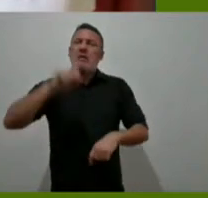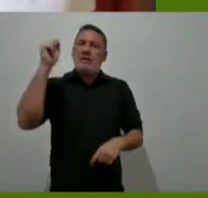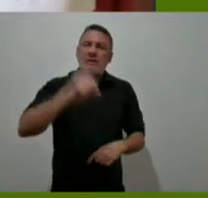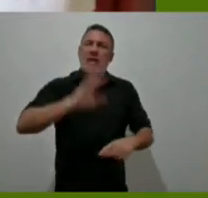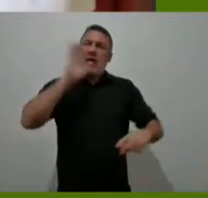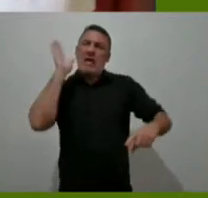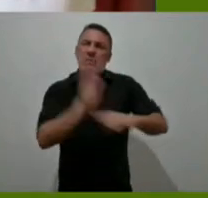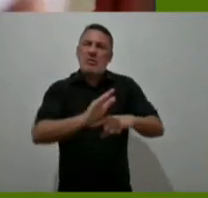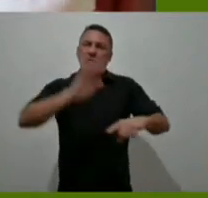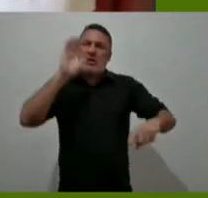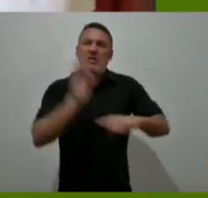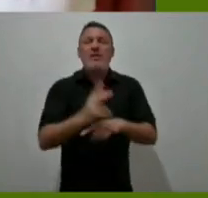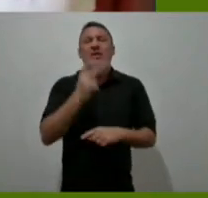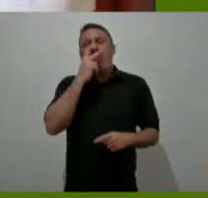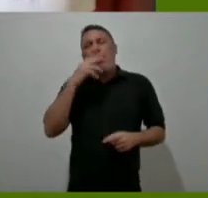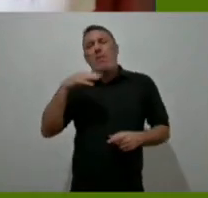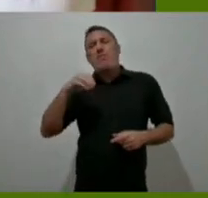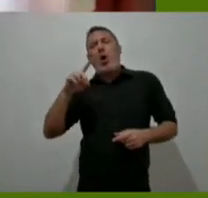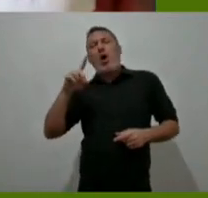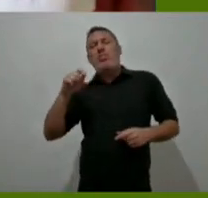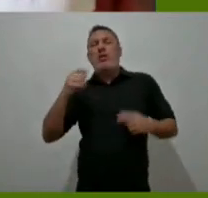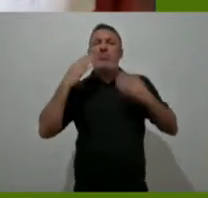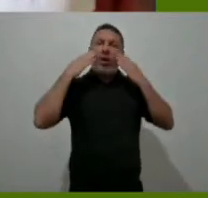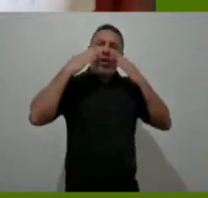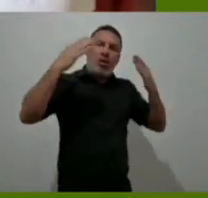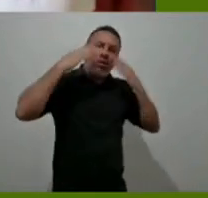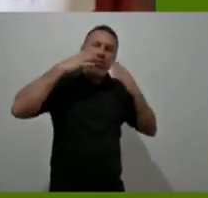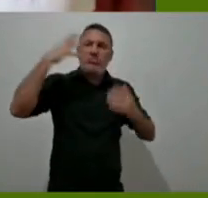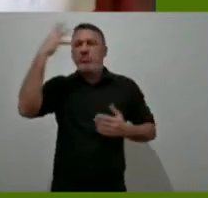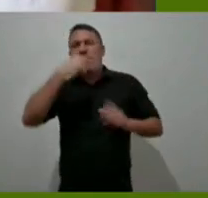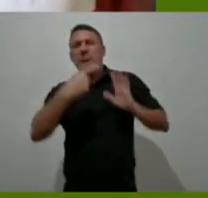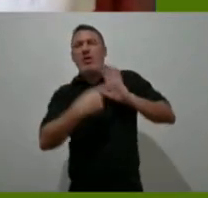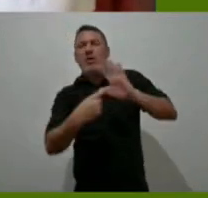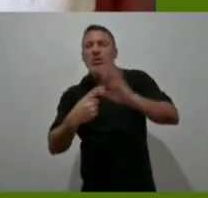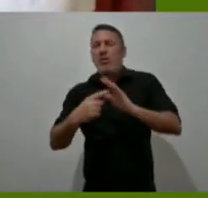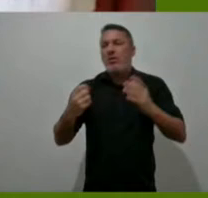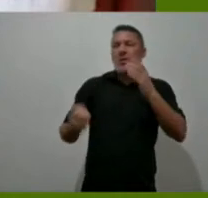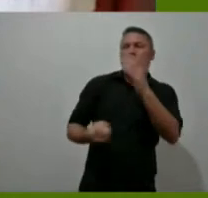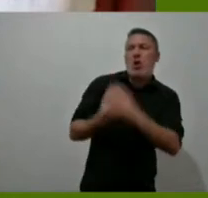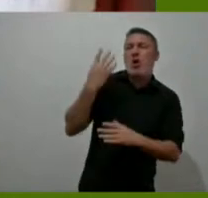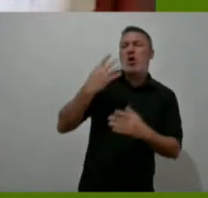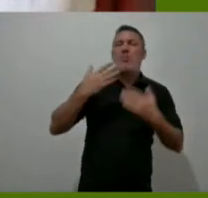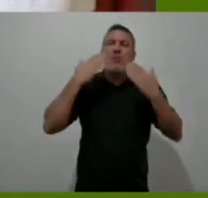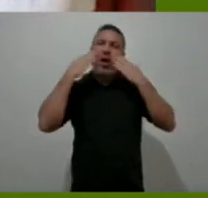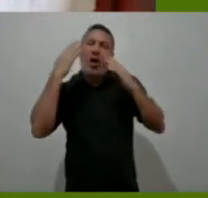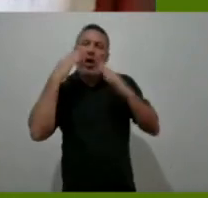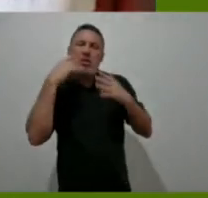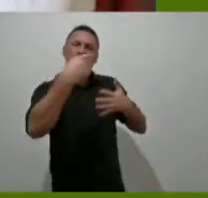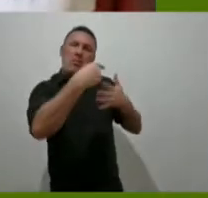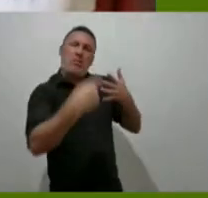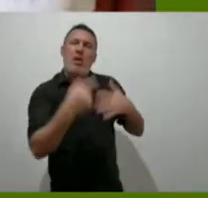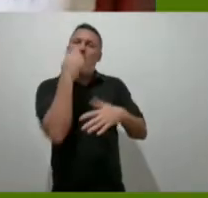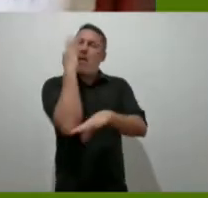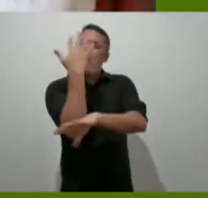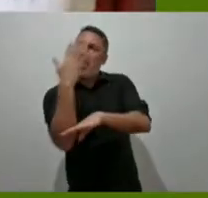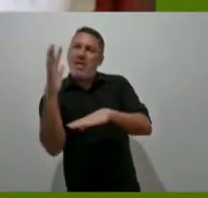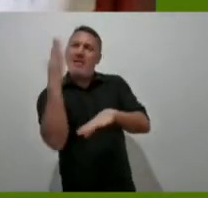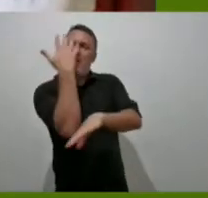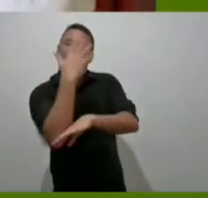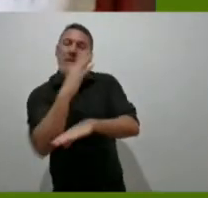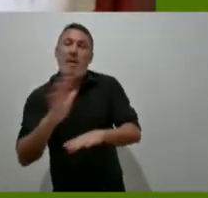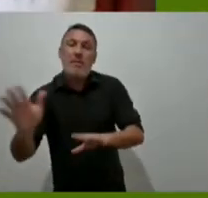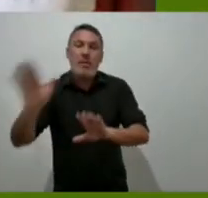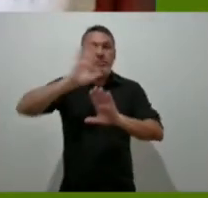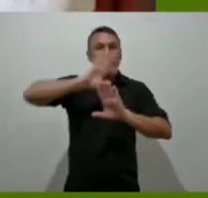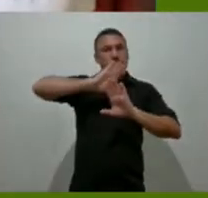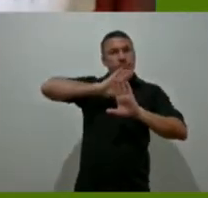modista, de que hoje nós temos que ter o SSG, nós temos que voltar ao meio ambiente, mas ninguém volta ao meio ambiente, ninguém